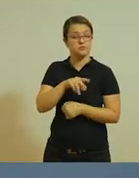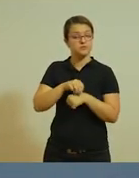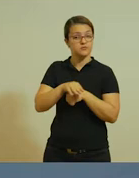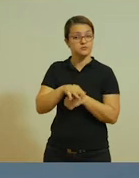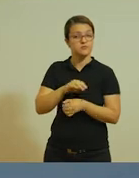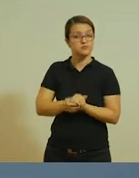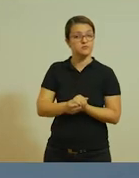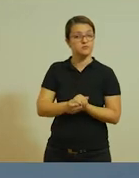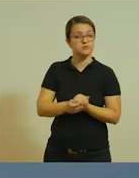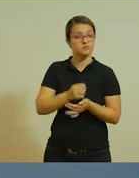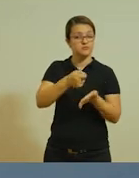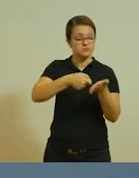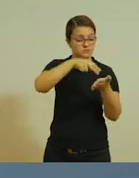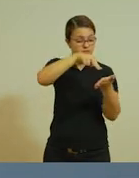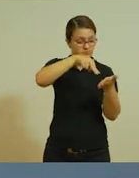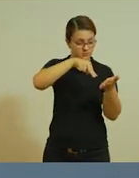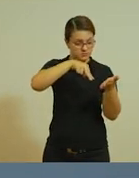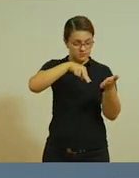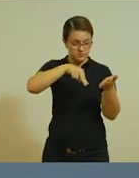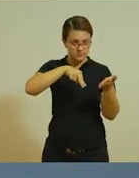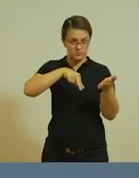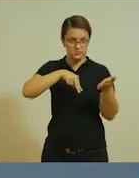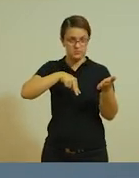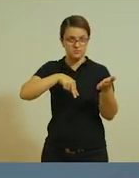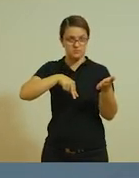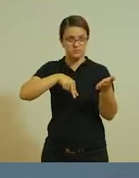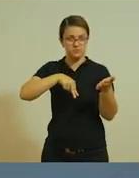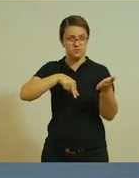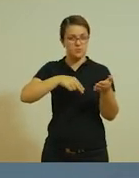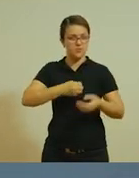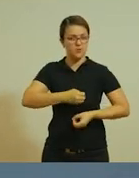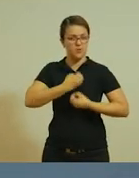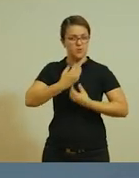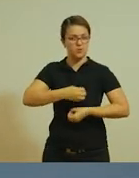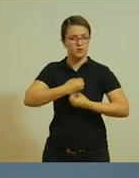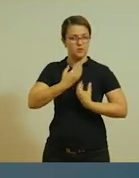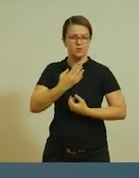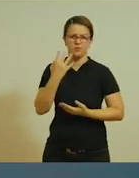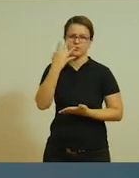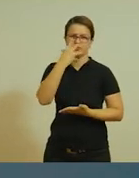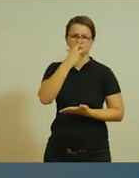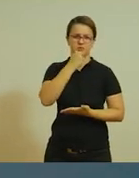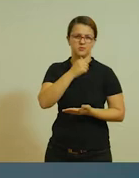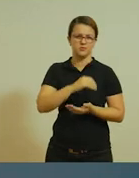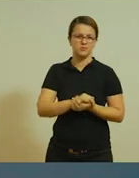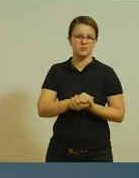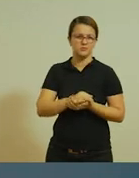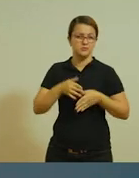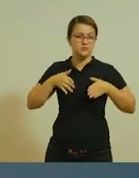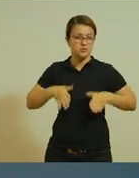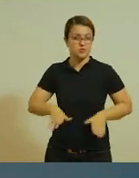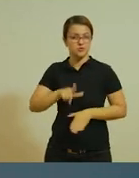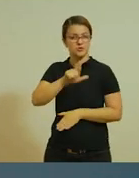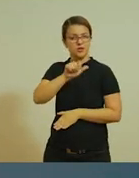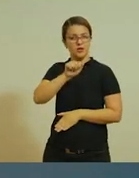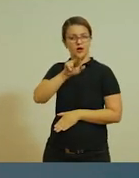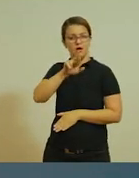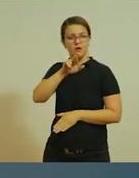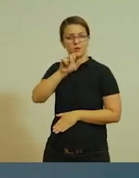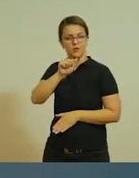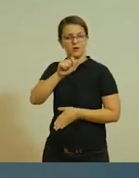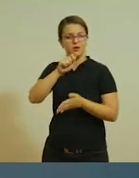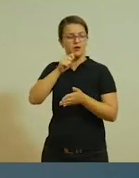professora sugere a leitura de um texto, de um poema muito lindo chamado Vestido de Laura, de